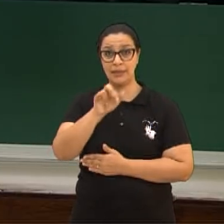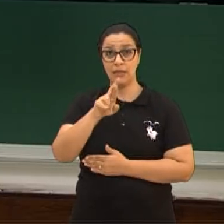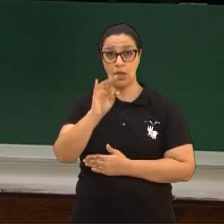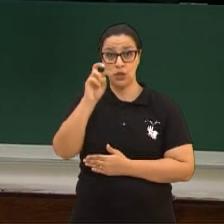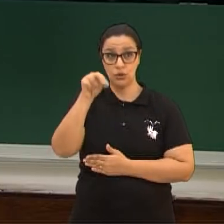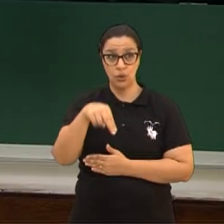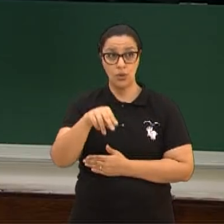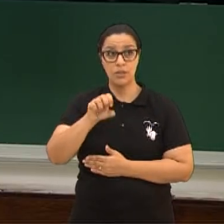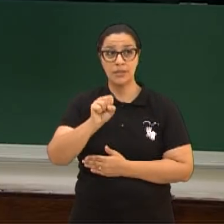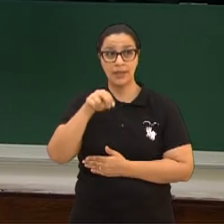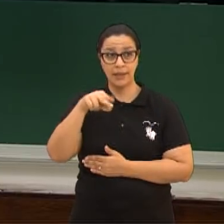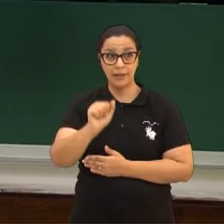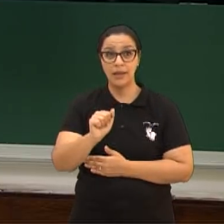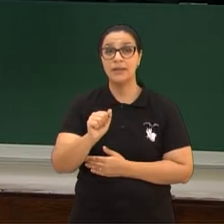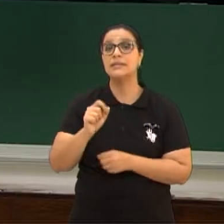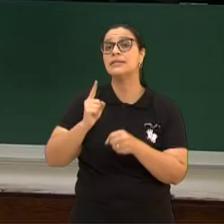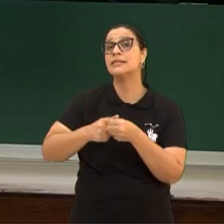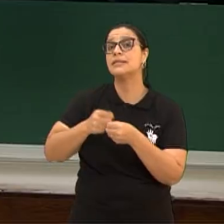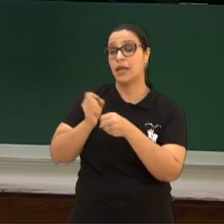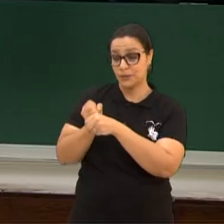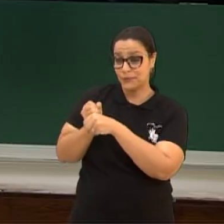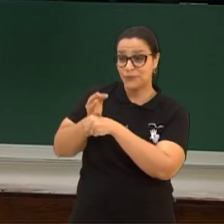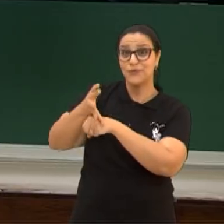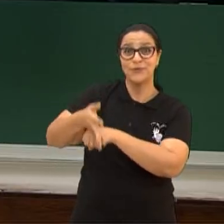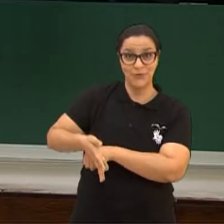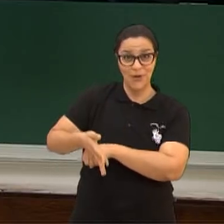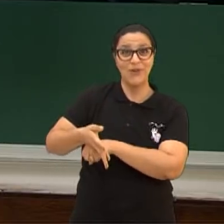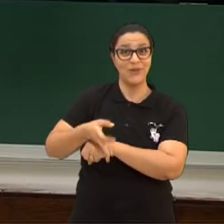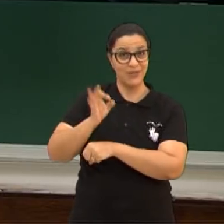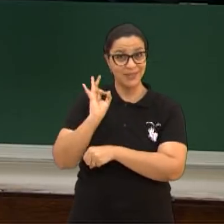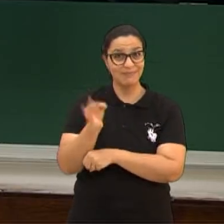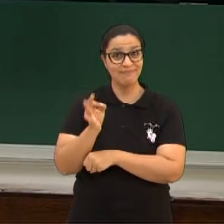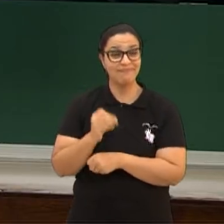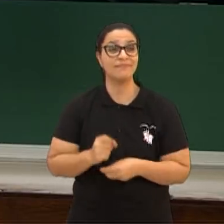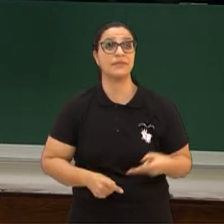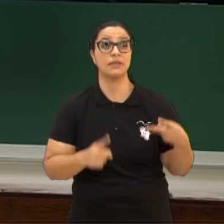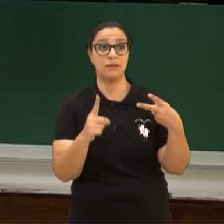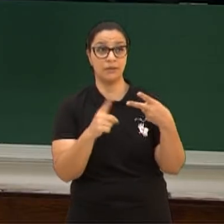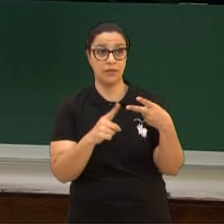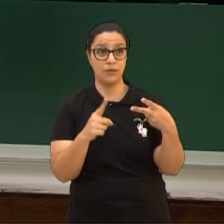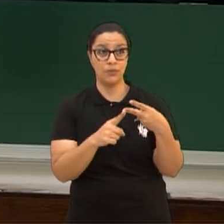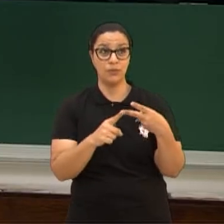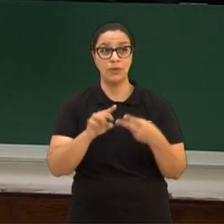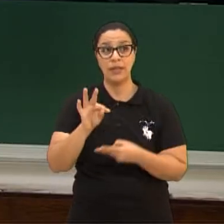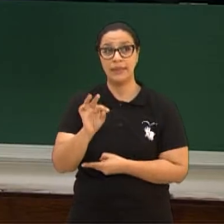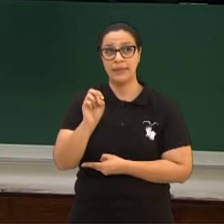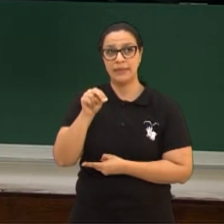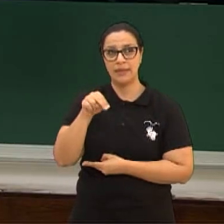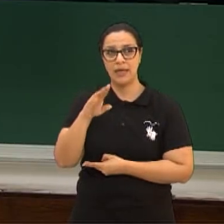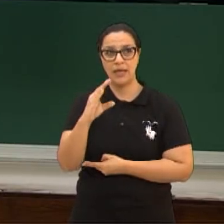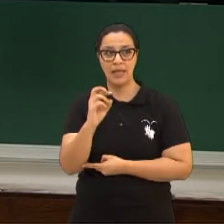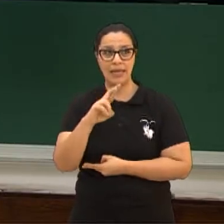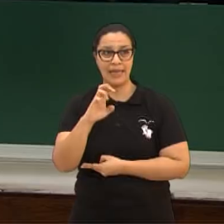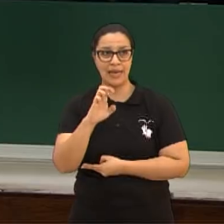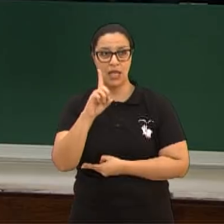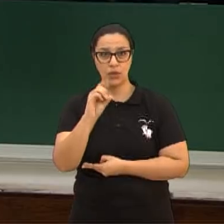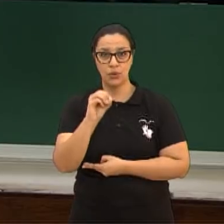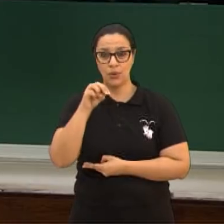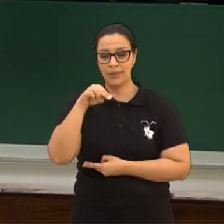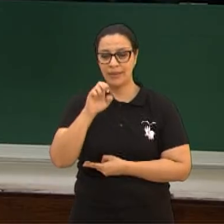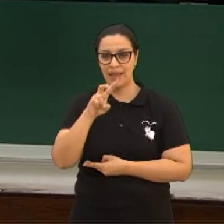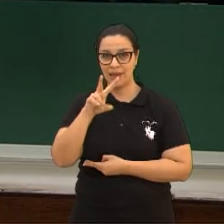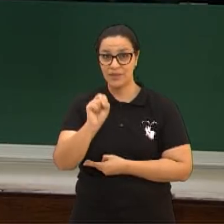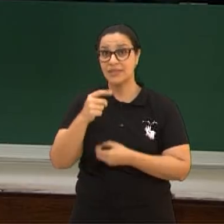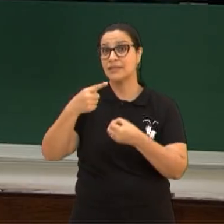Ayrton Senna da Silva, que fica lá em Foz do Iguaçu. Temos também o Colégio Estadual